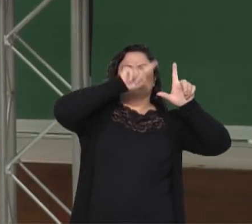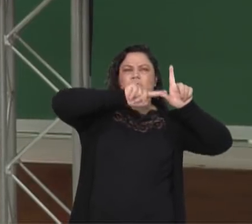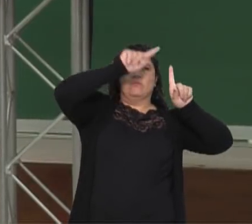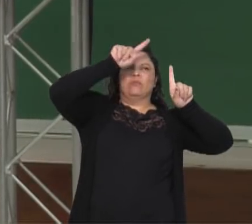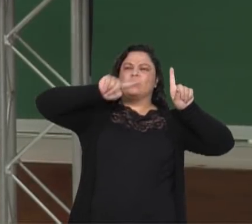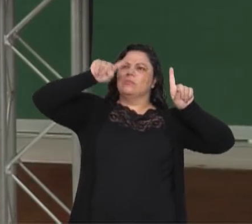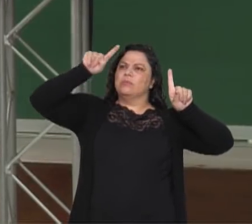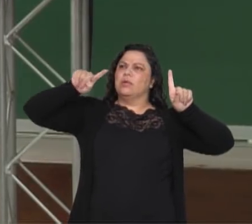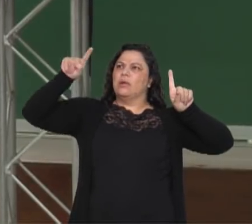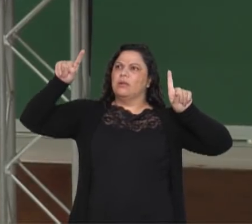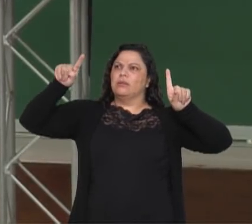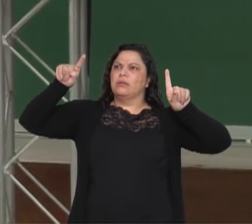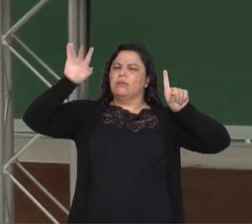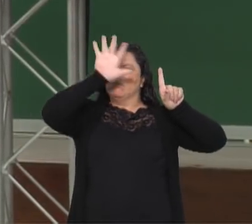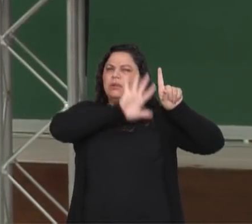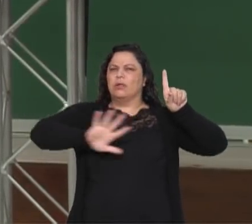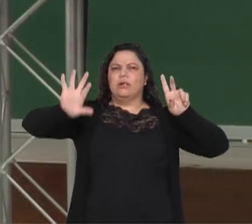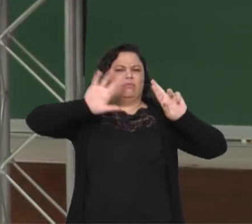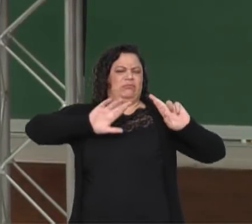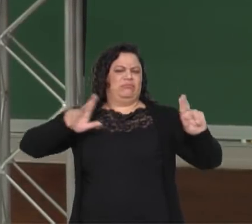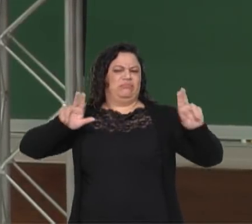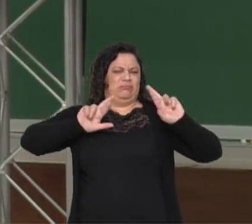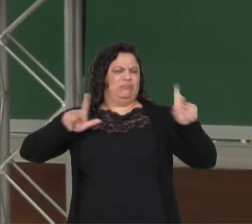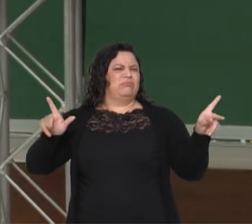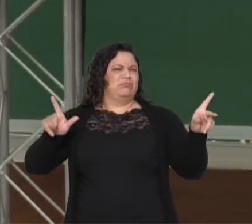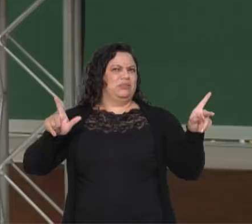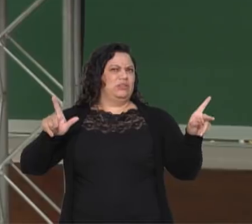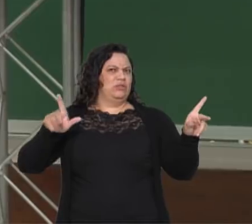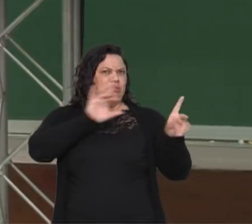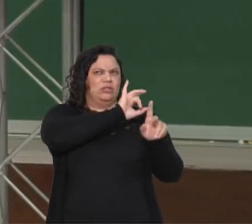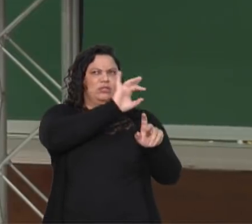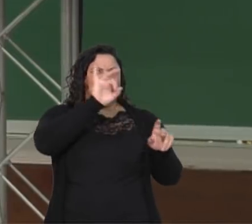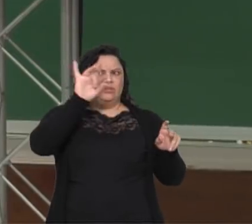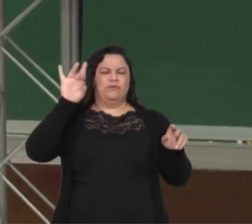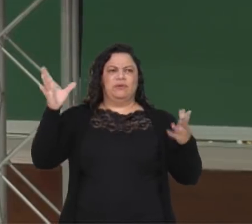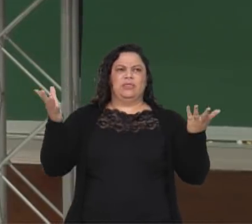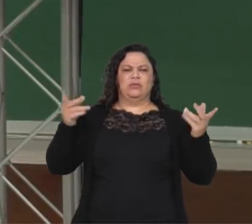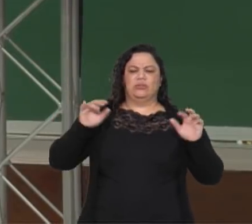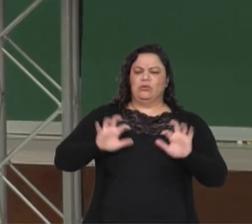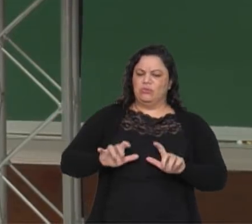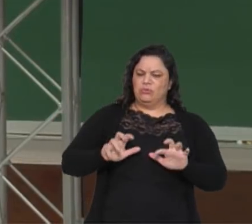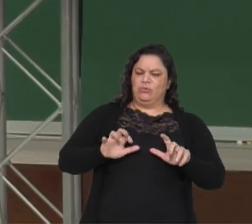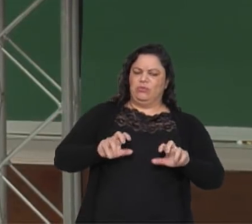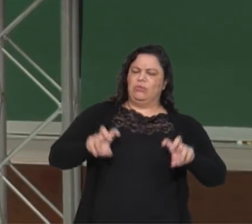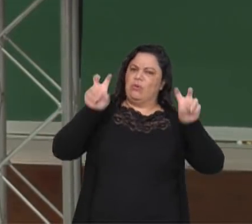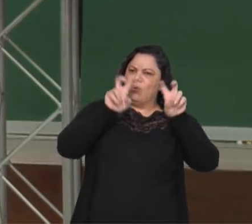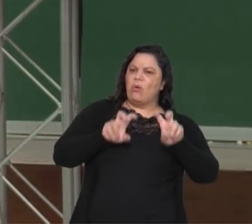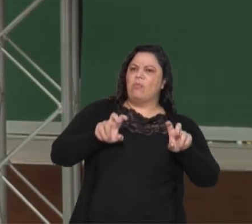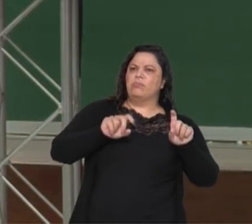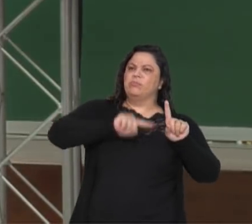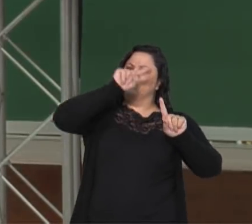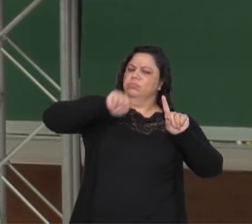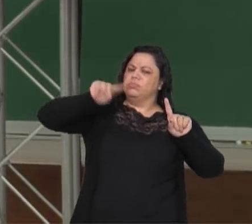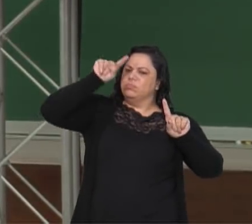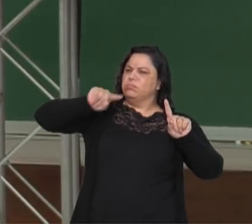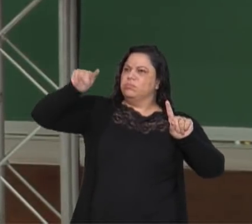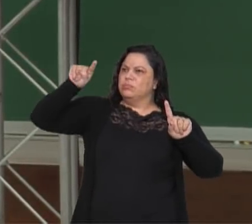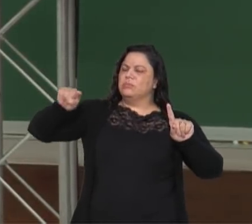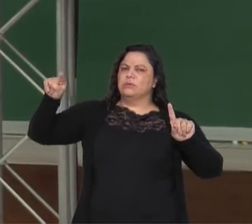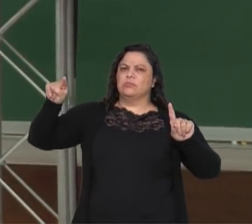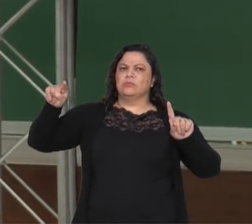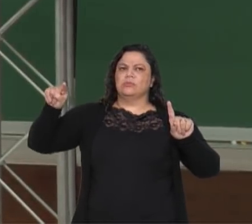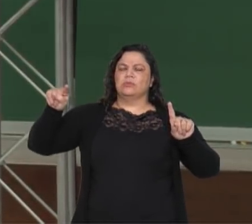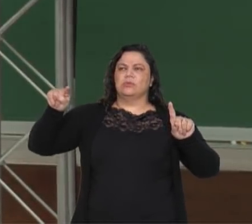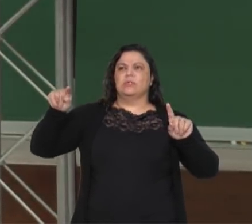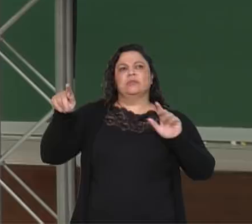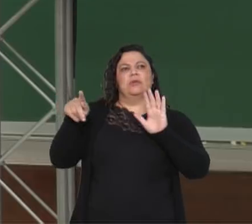É uma imagem bem diferente da outra, a outra era feita no computador, né? Essa foi um desenho meu porque eu não consegui encontrar nada equivalente,